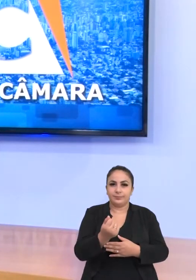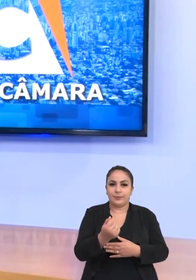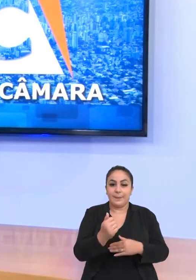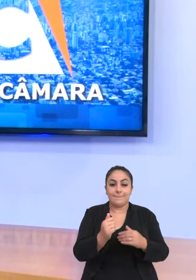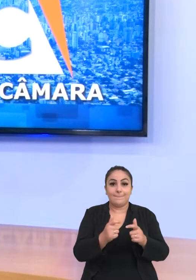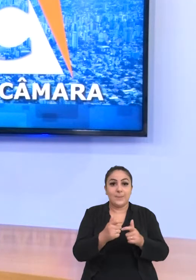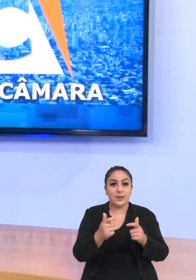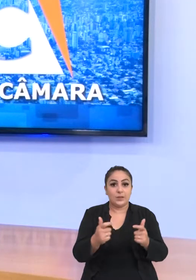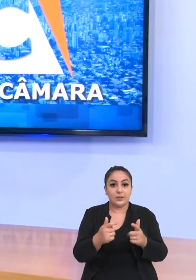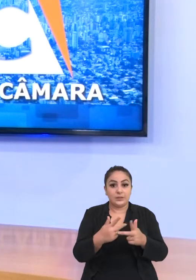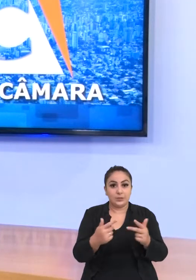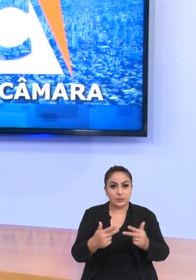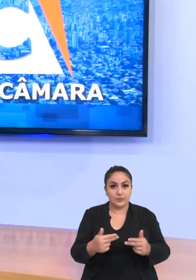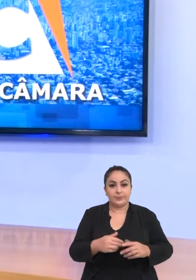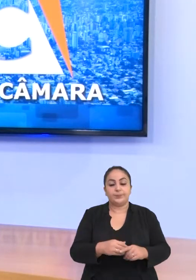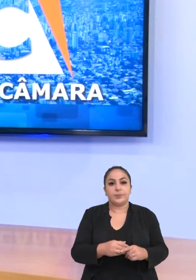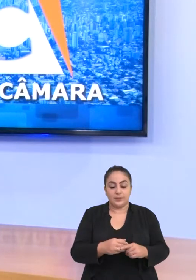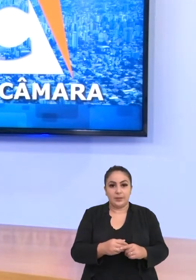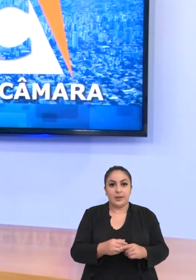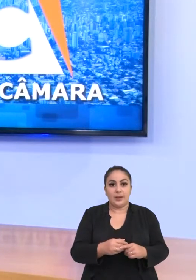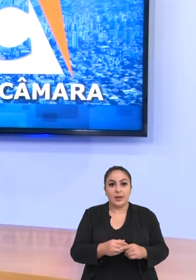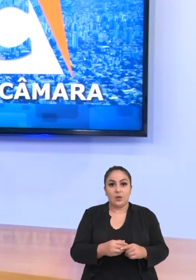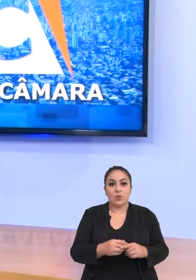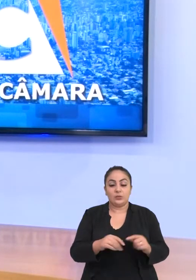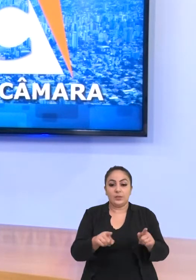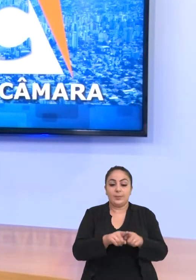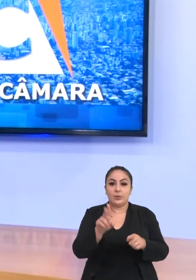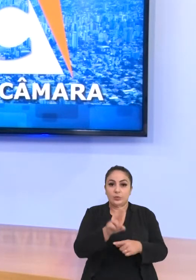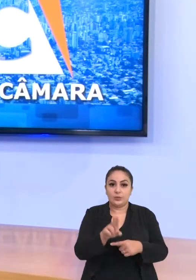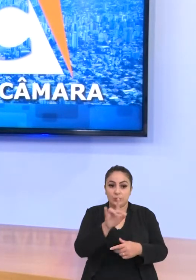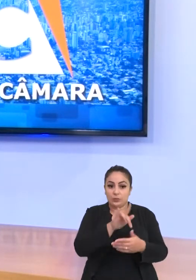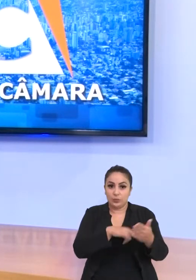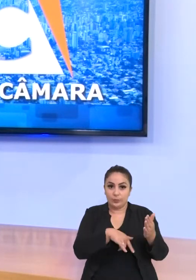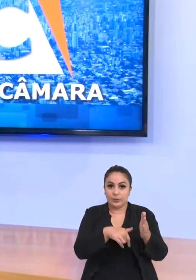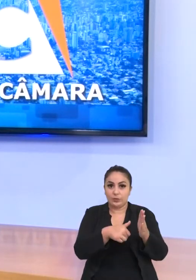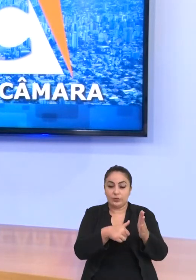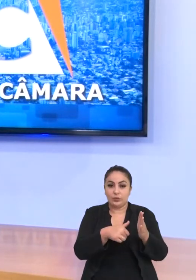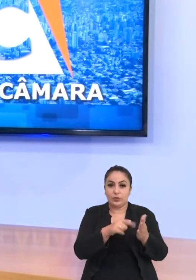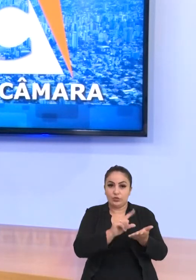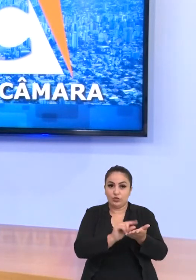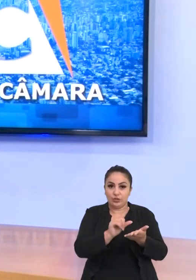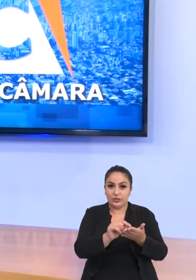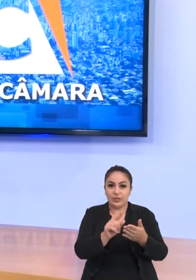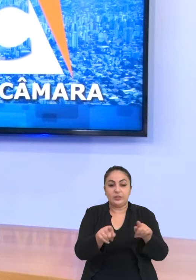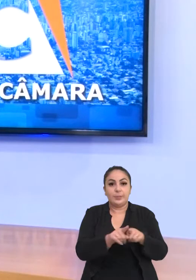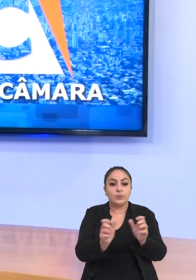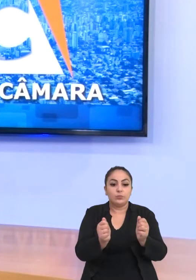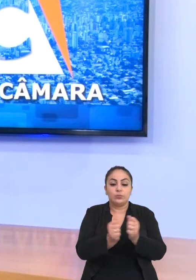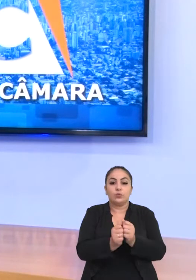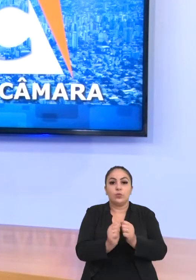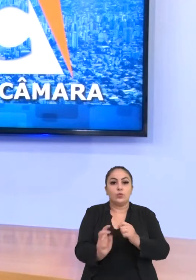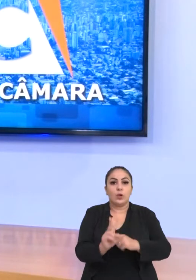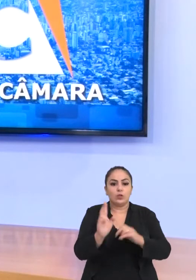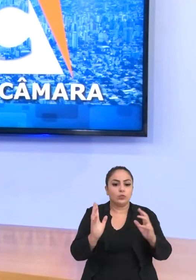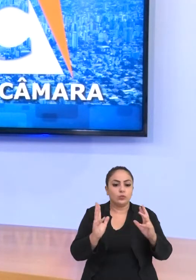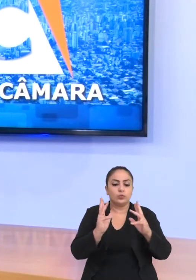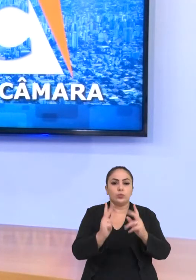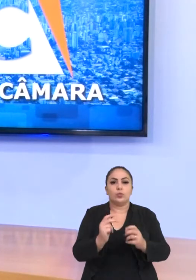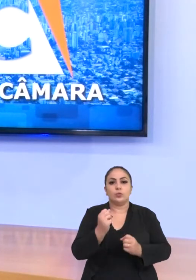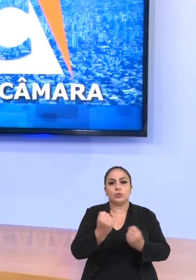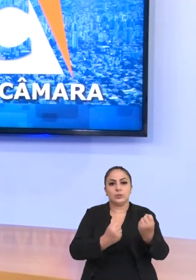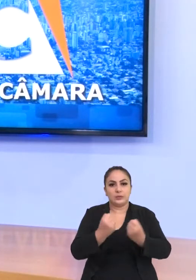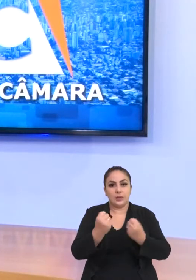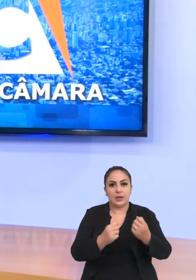custos para a maioria dos condutores. Com a adoção do documento digital e unificação dos valores para todos